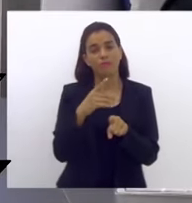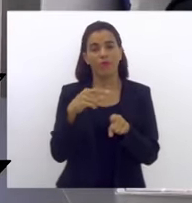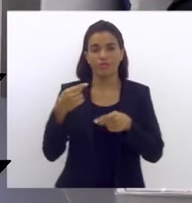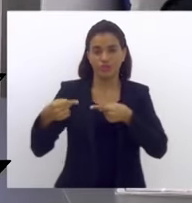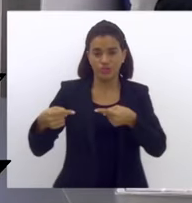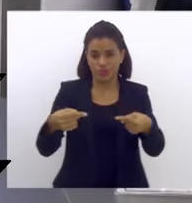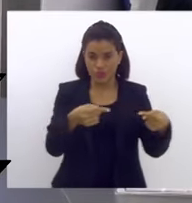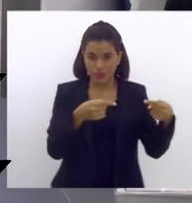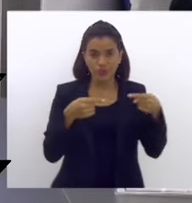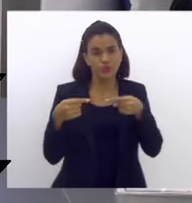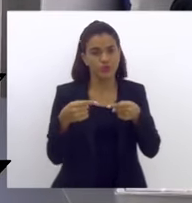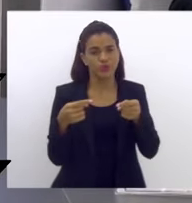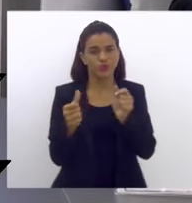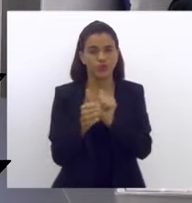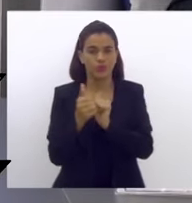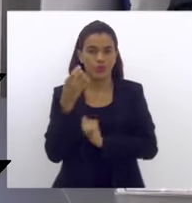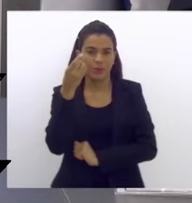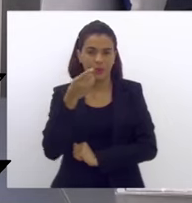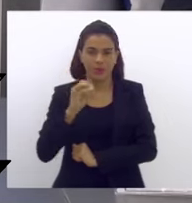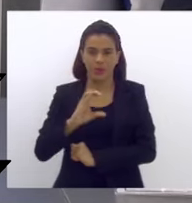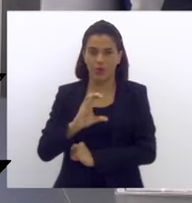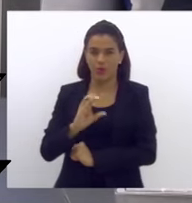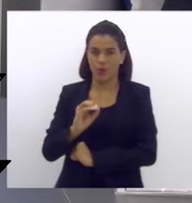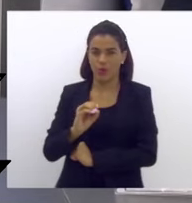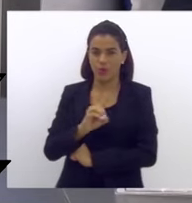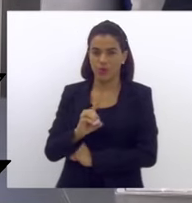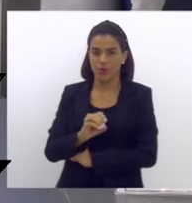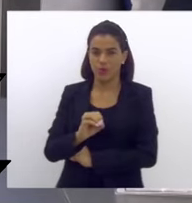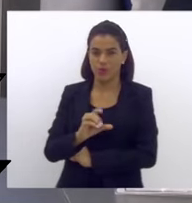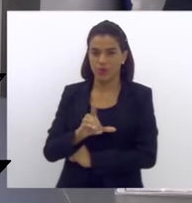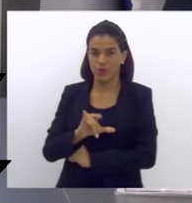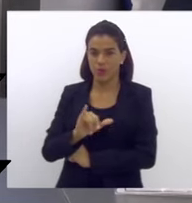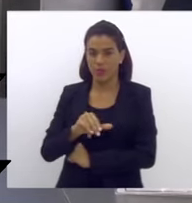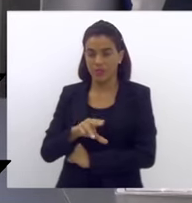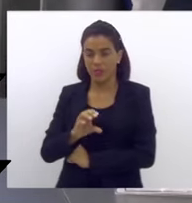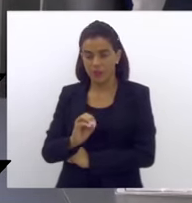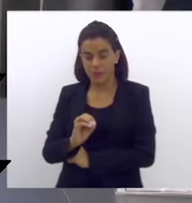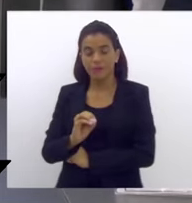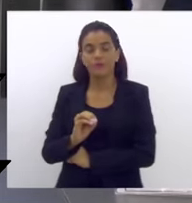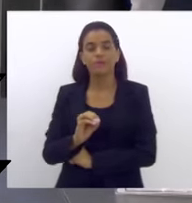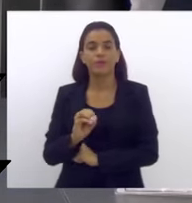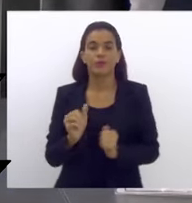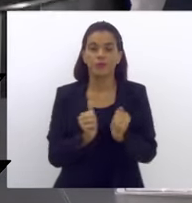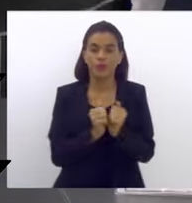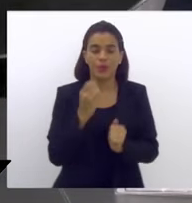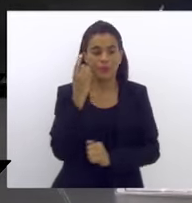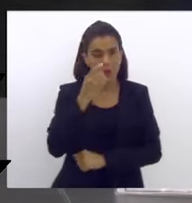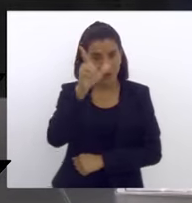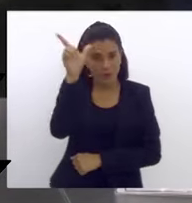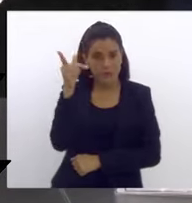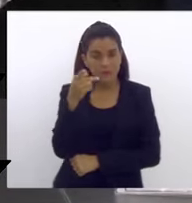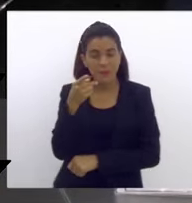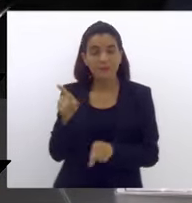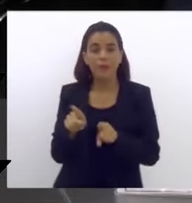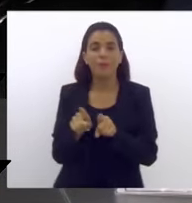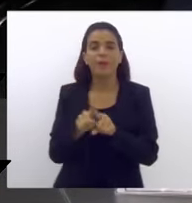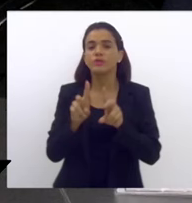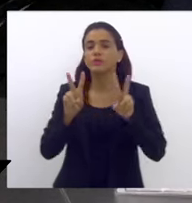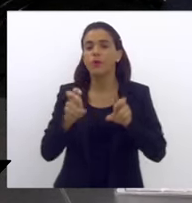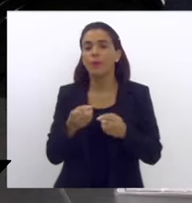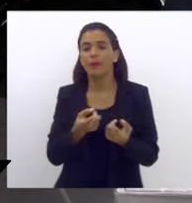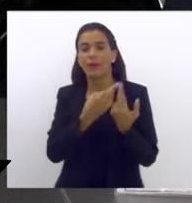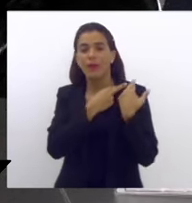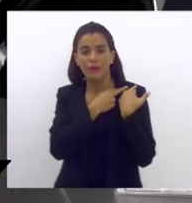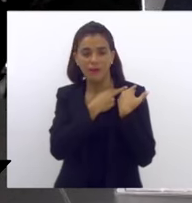Deputado cozolino tem feito essa muito essa abordagem Deputado Luis Paulo também sobre a competência Nossa sobretudo as